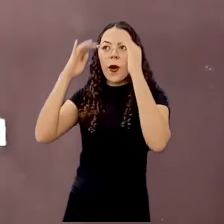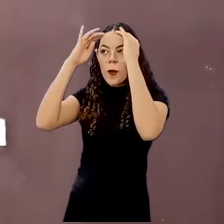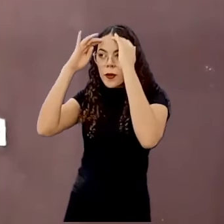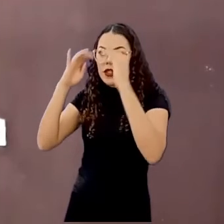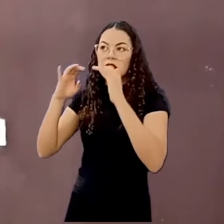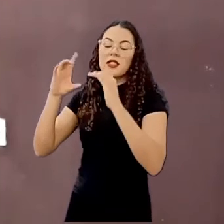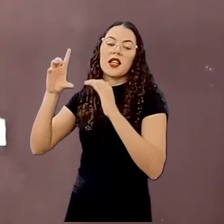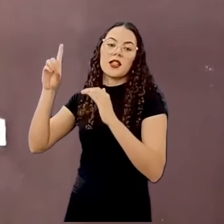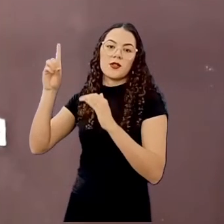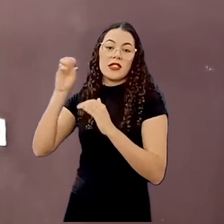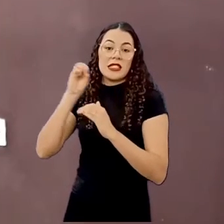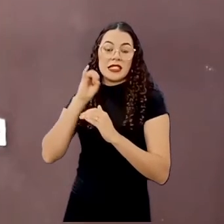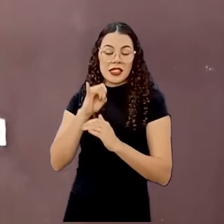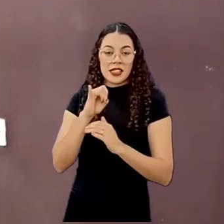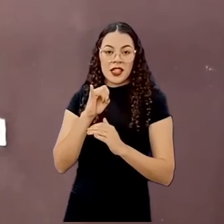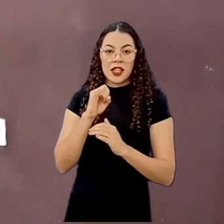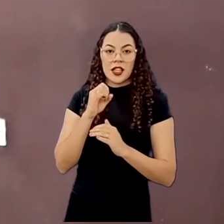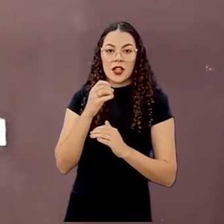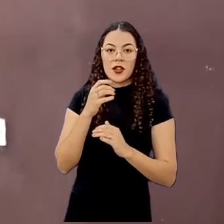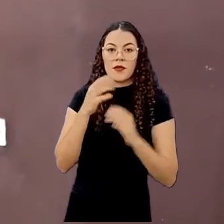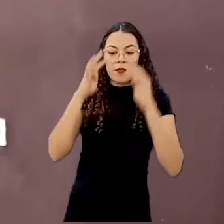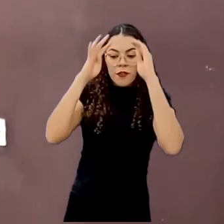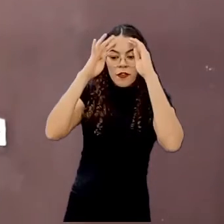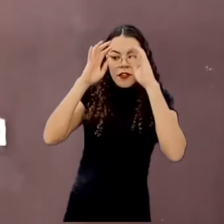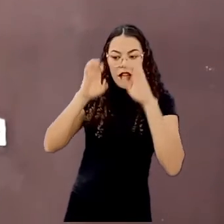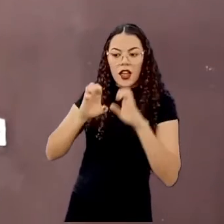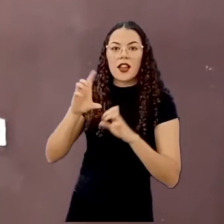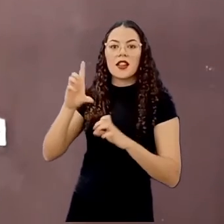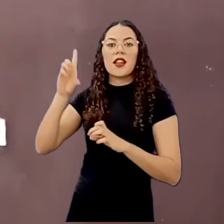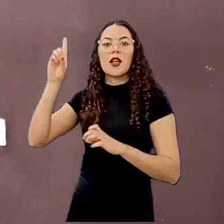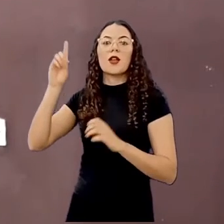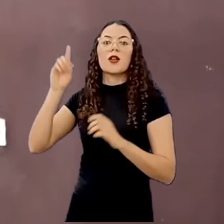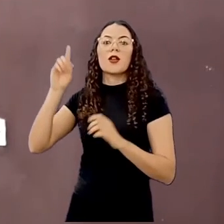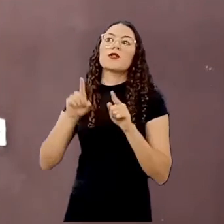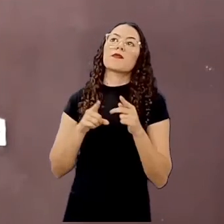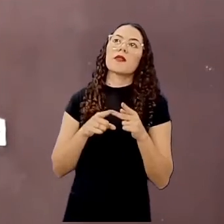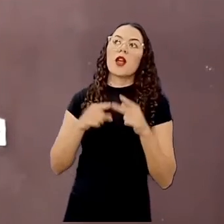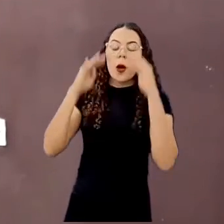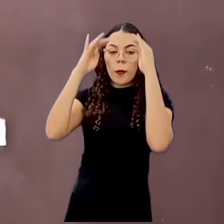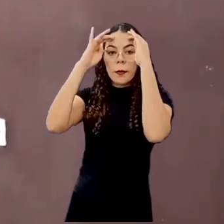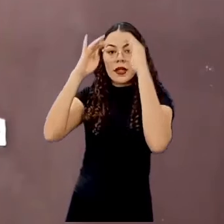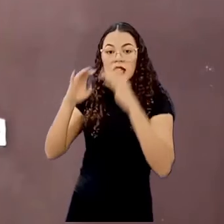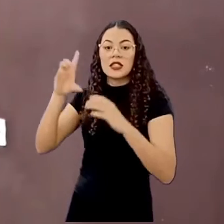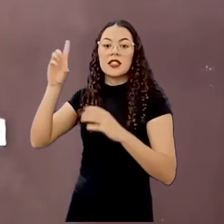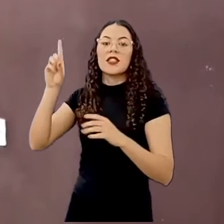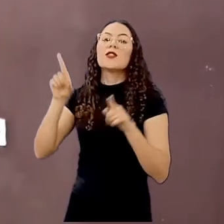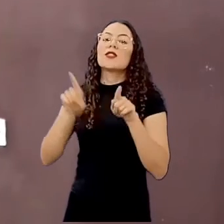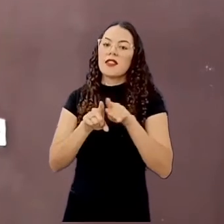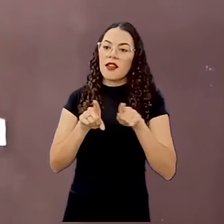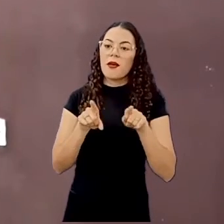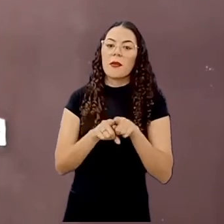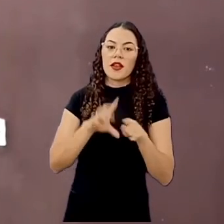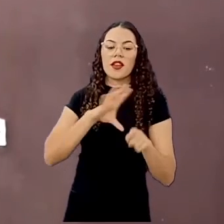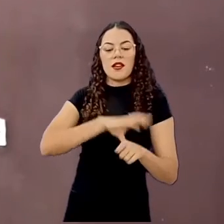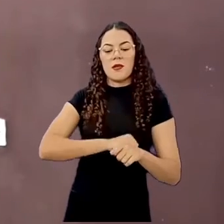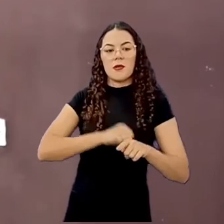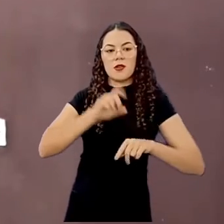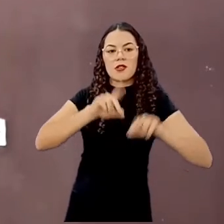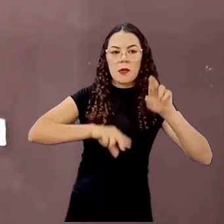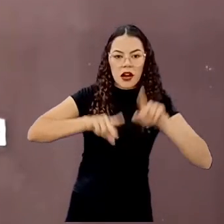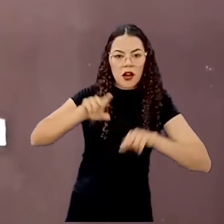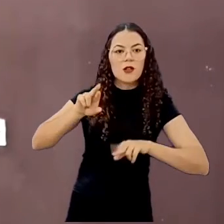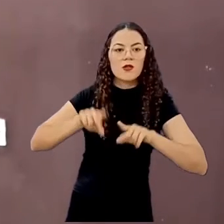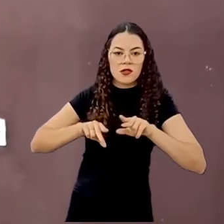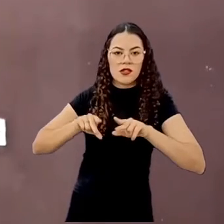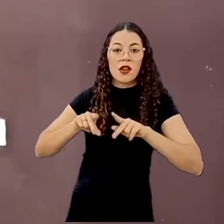Deus. Se você diz que possui fé no Senhor Jesus Cristo, que obedece a Deus, você também ama os irmãos. E